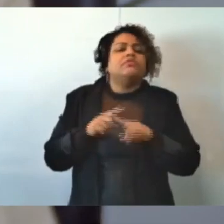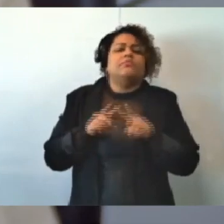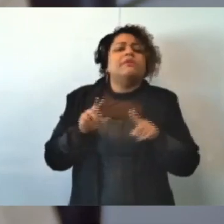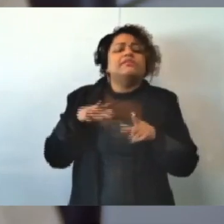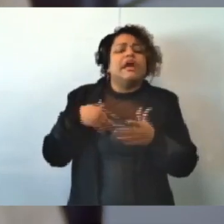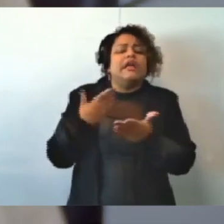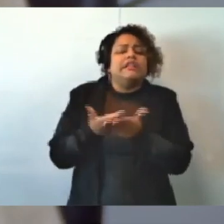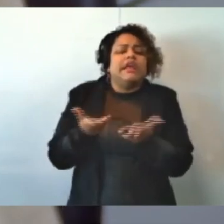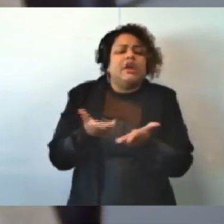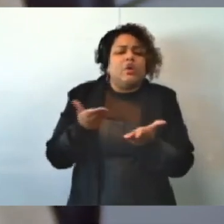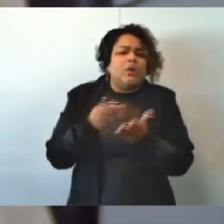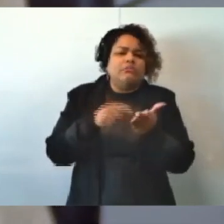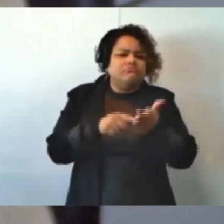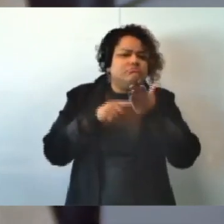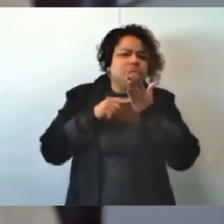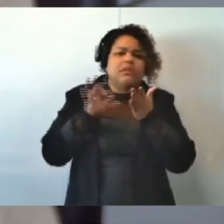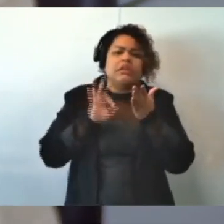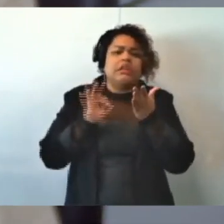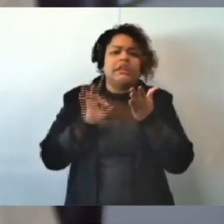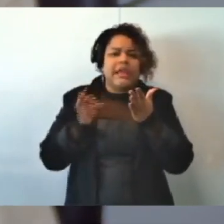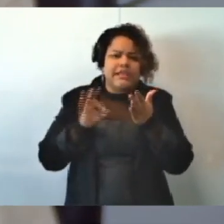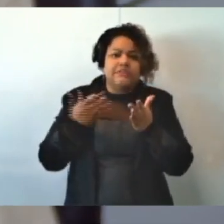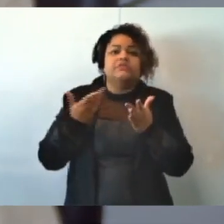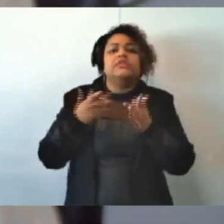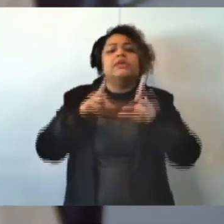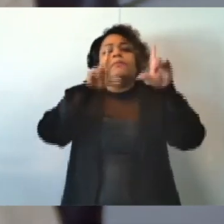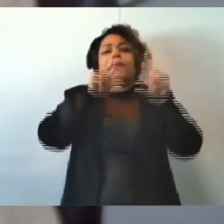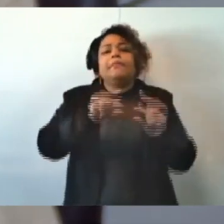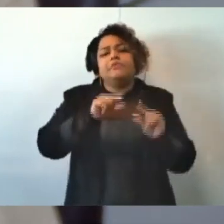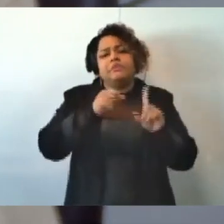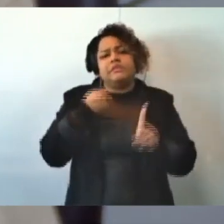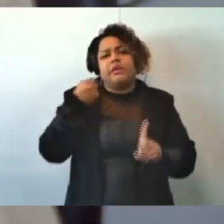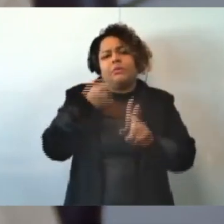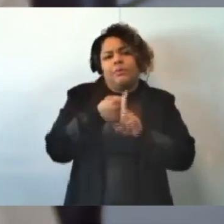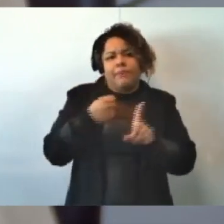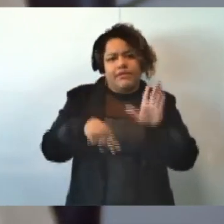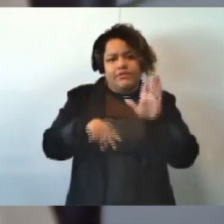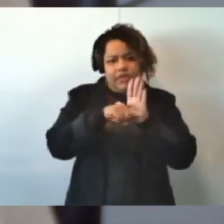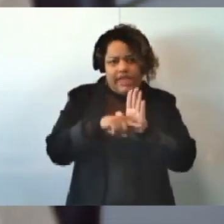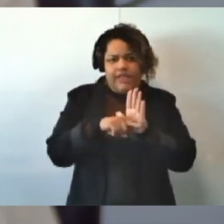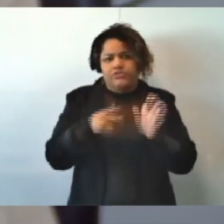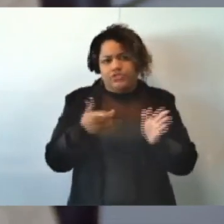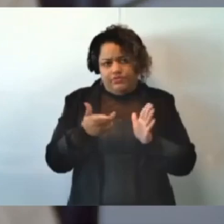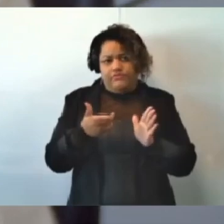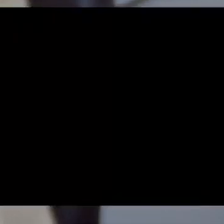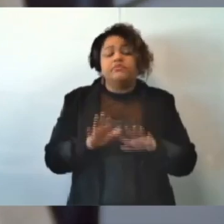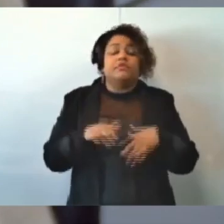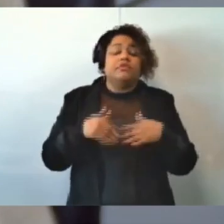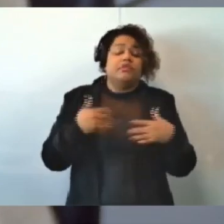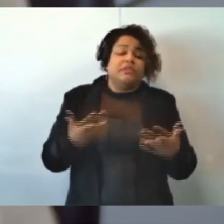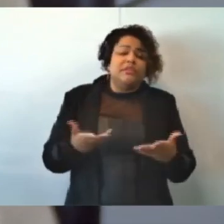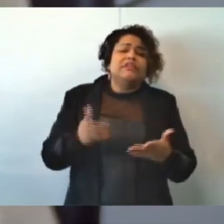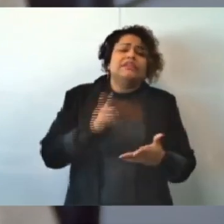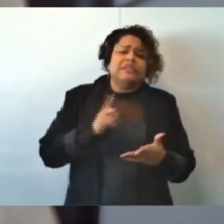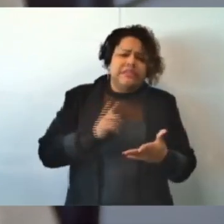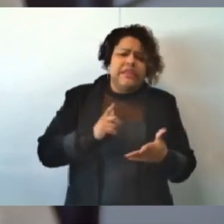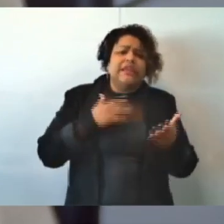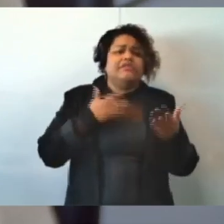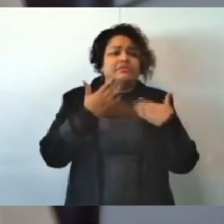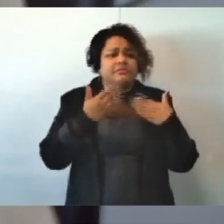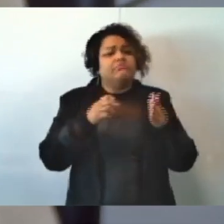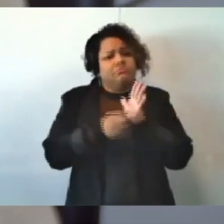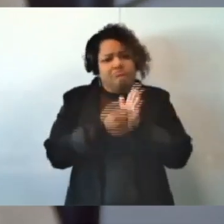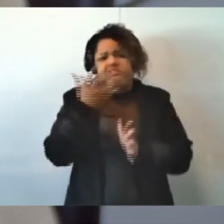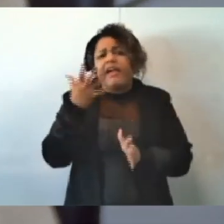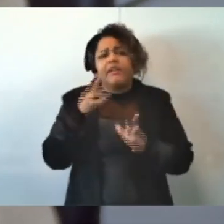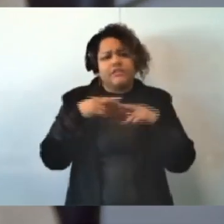residentes. Houve diversas reuniões, mas não faltou diálogo efetivo.